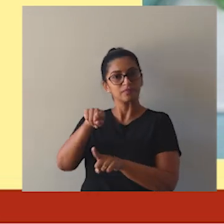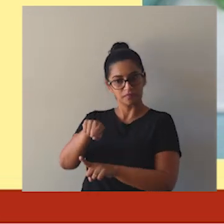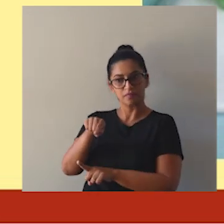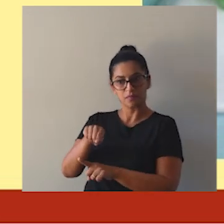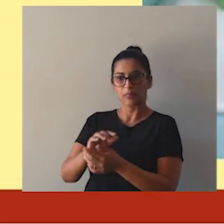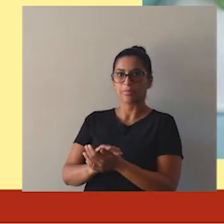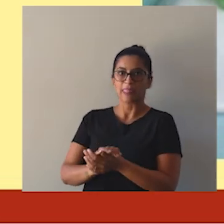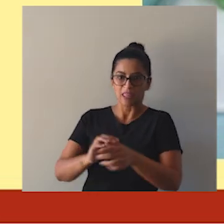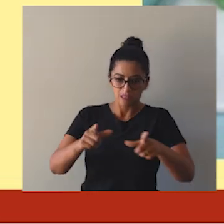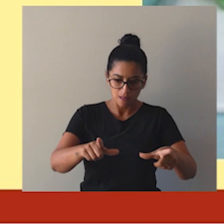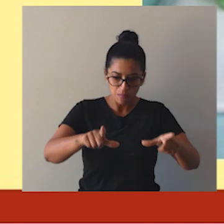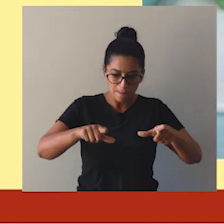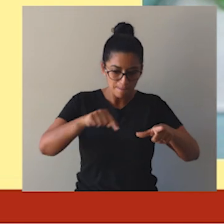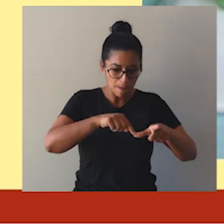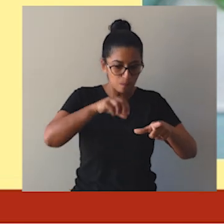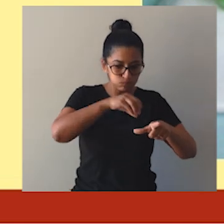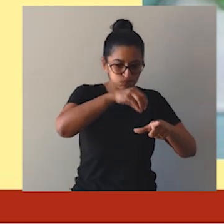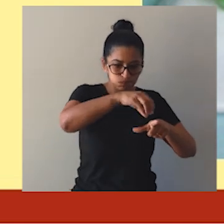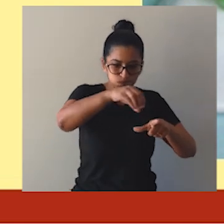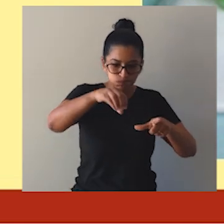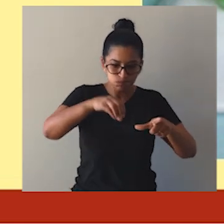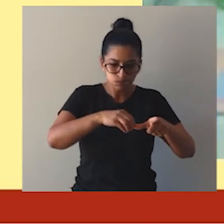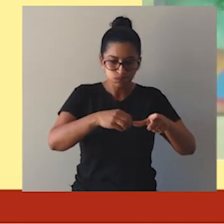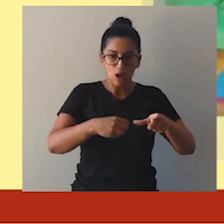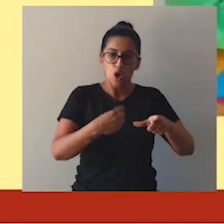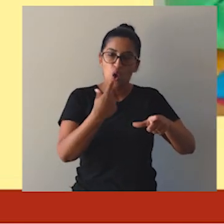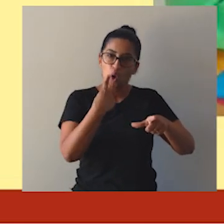bem antes da criança ser alfabetizada em braille.